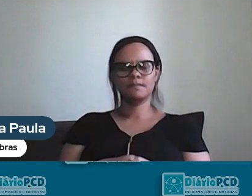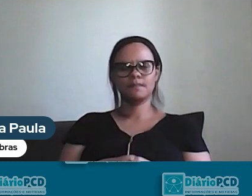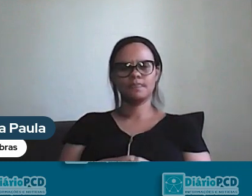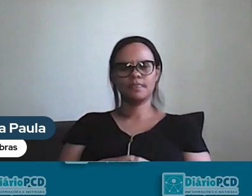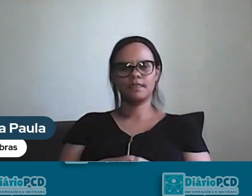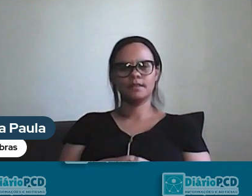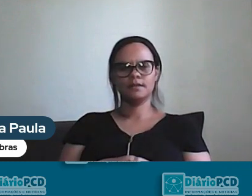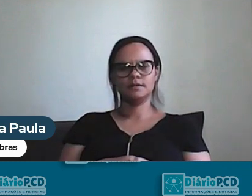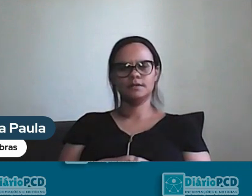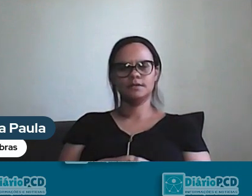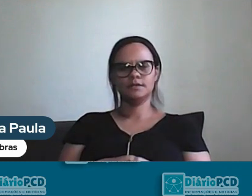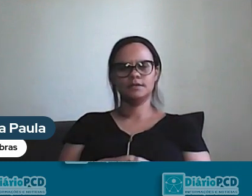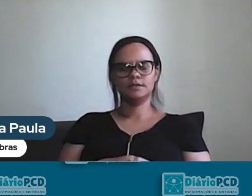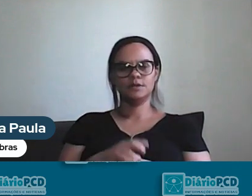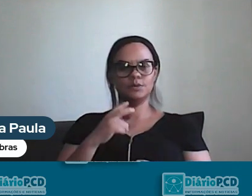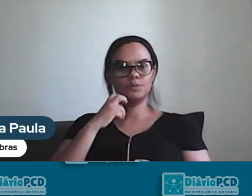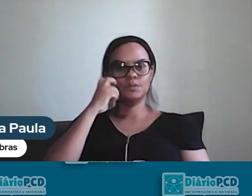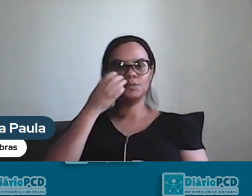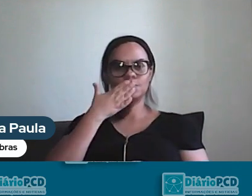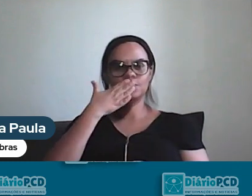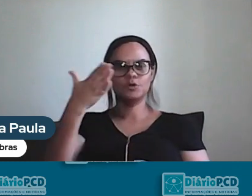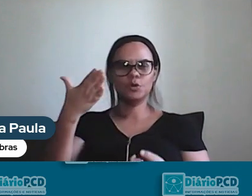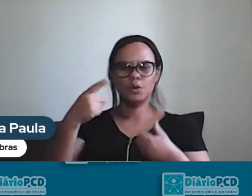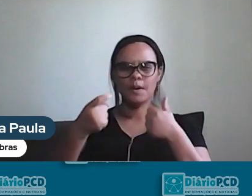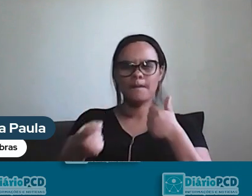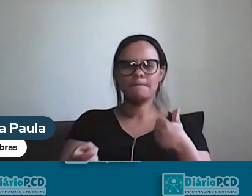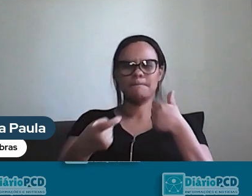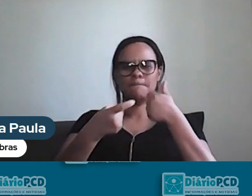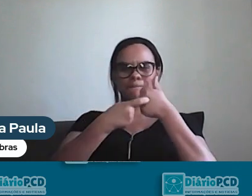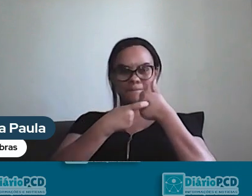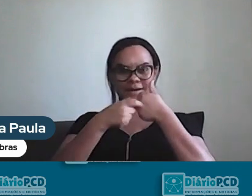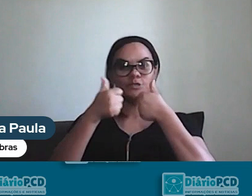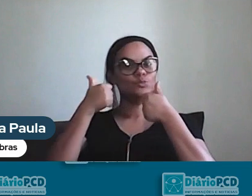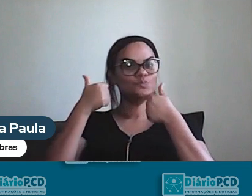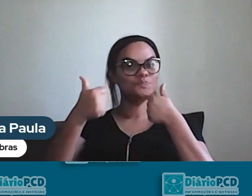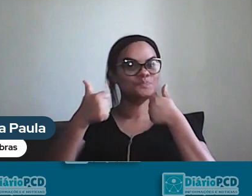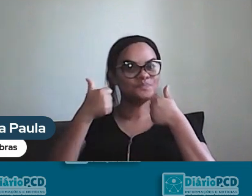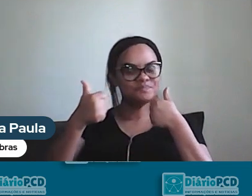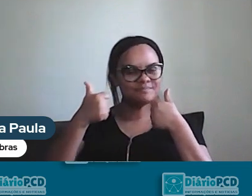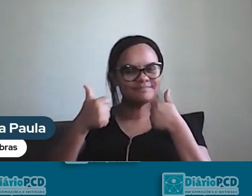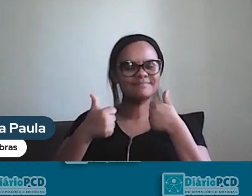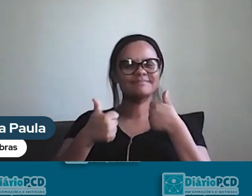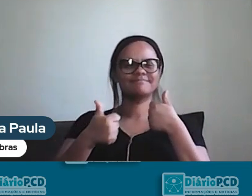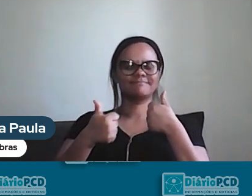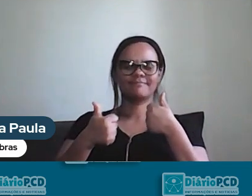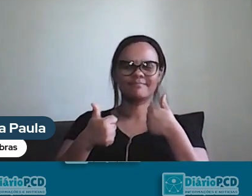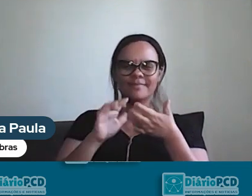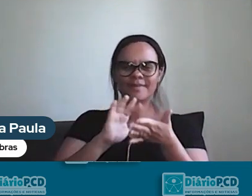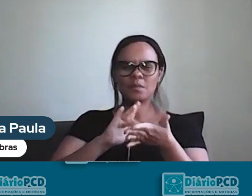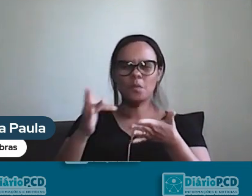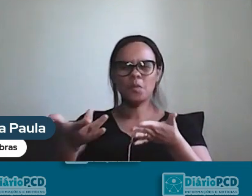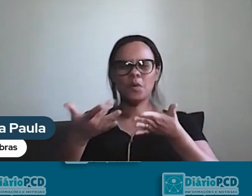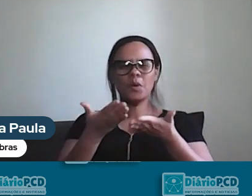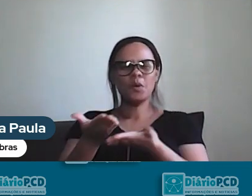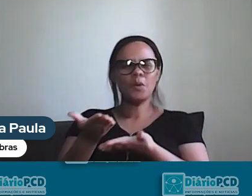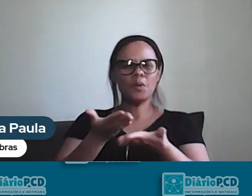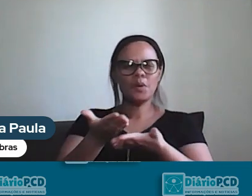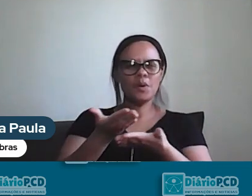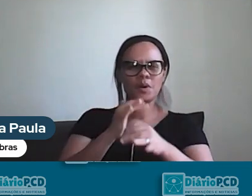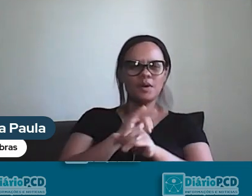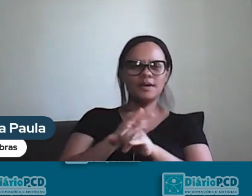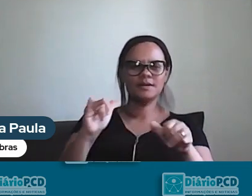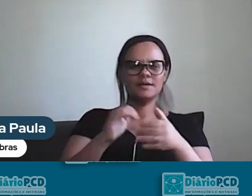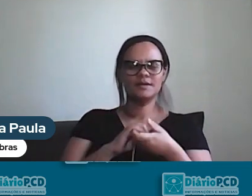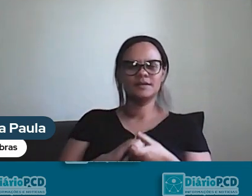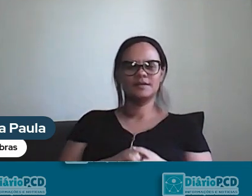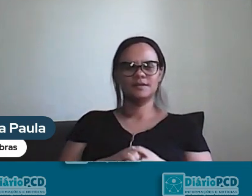fique com a gente. Não é vergonha pedir, se puder, deixa o like, deixa o joinha, compartilha essa transmissão. Se você não